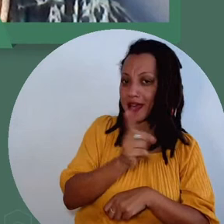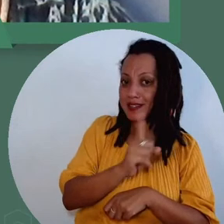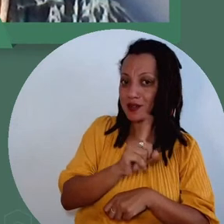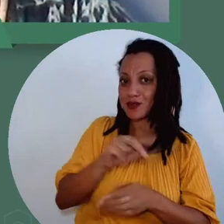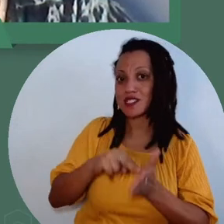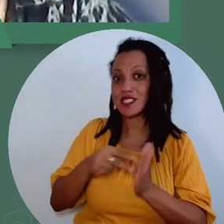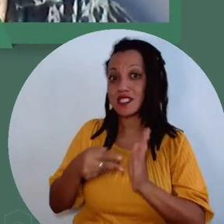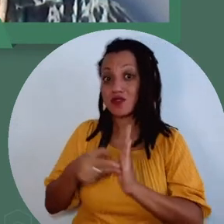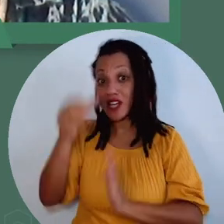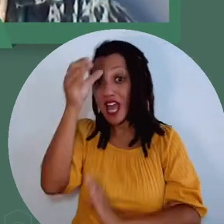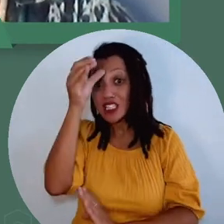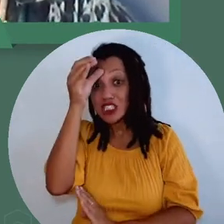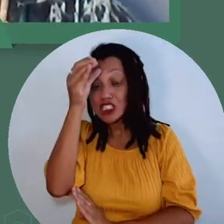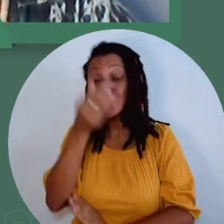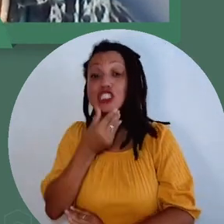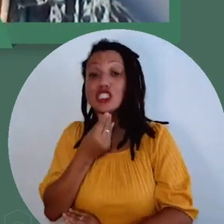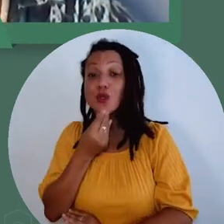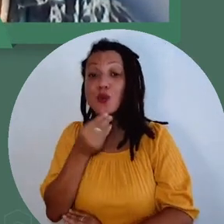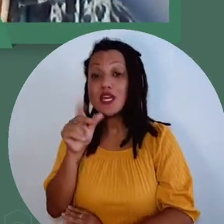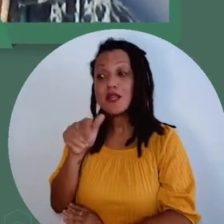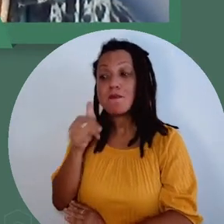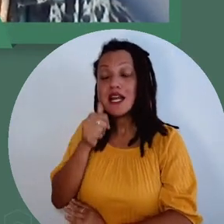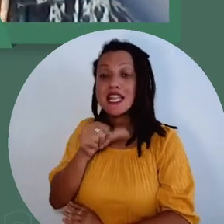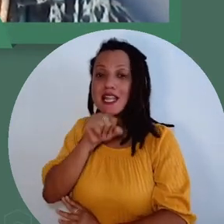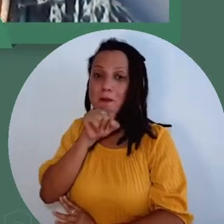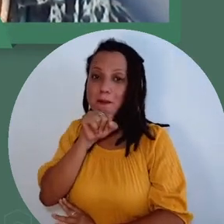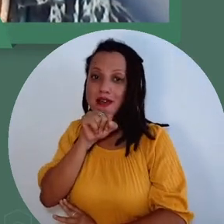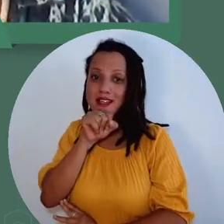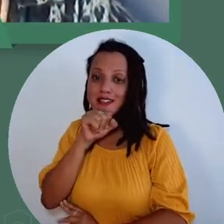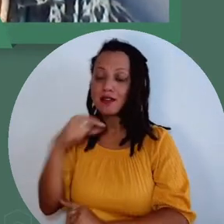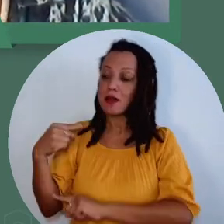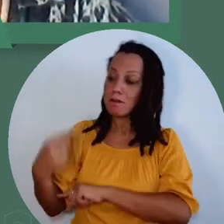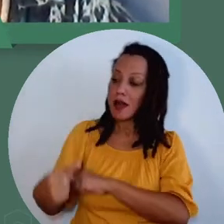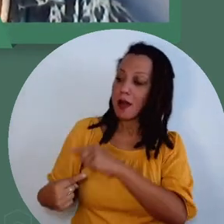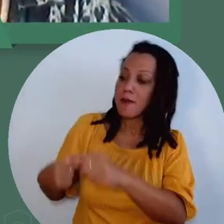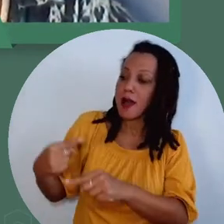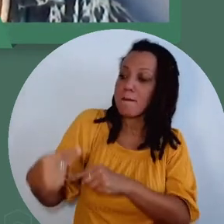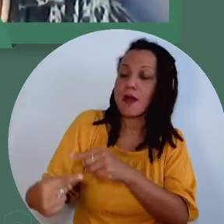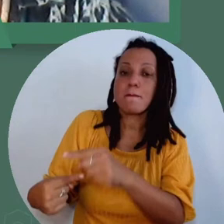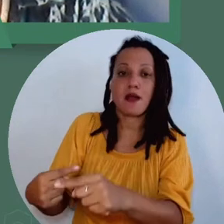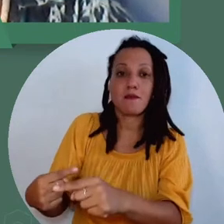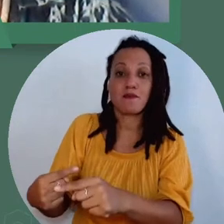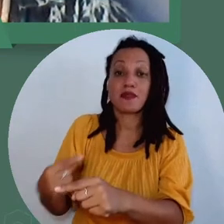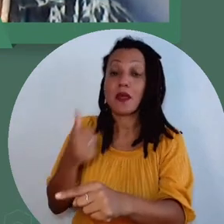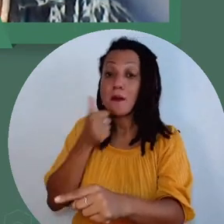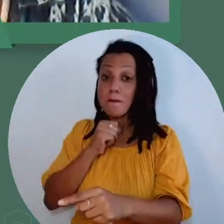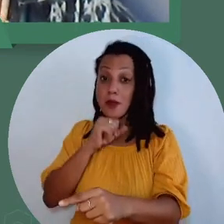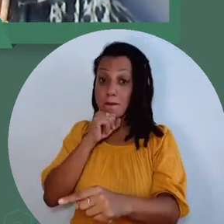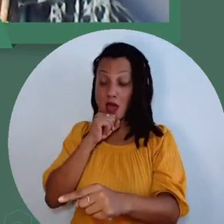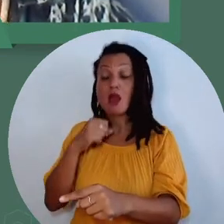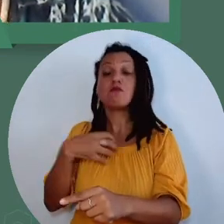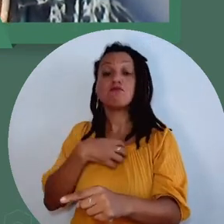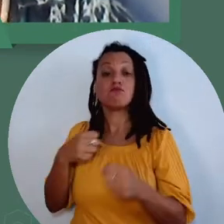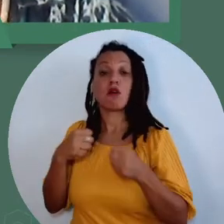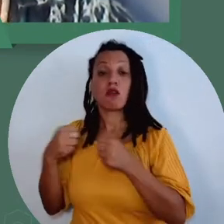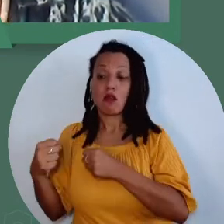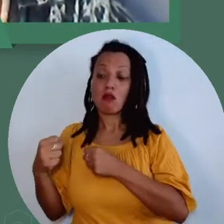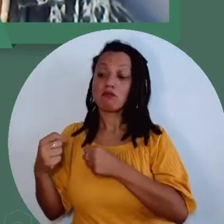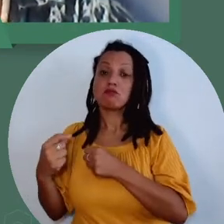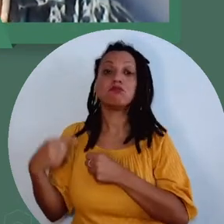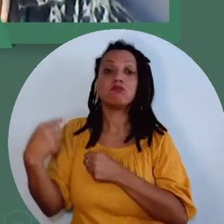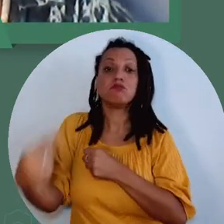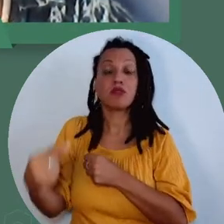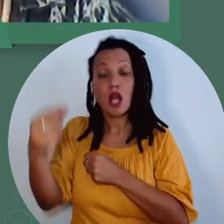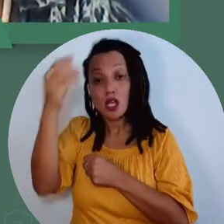tio, irmão da mãe. Herda-se precisamente a posição social da mãe, responsável